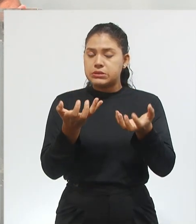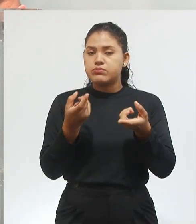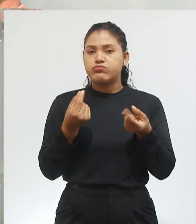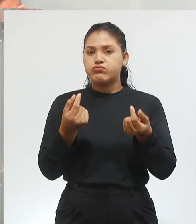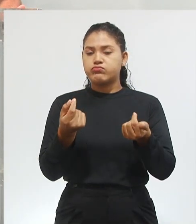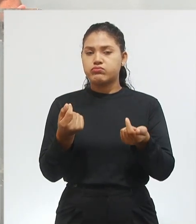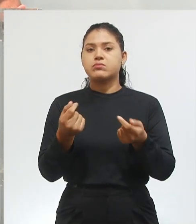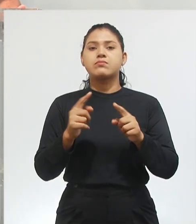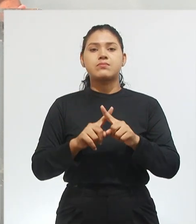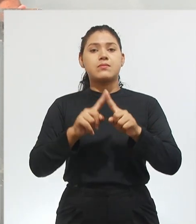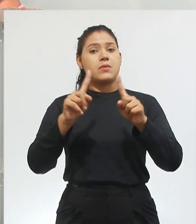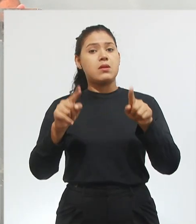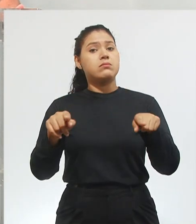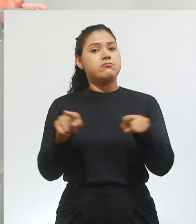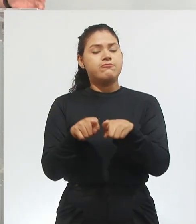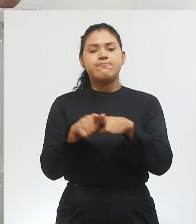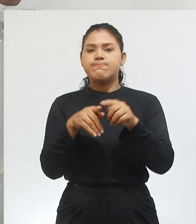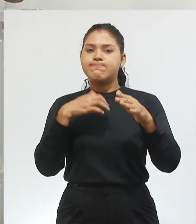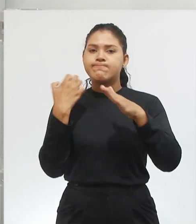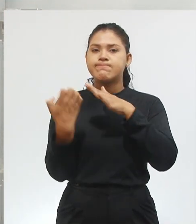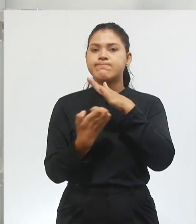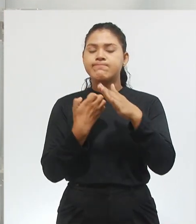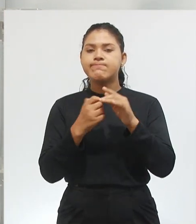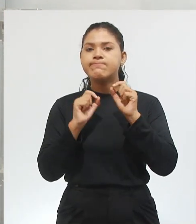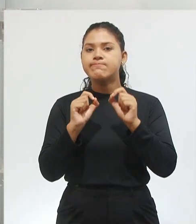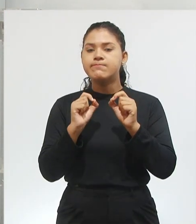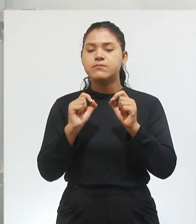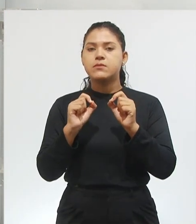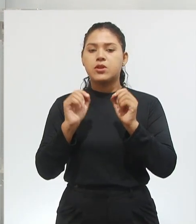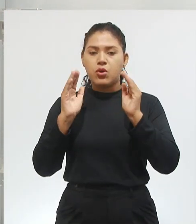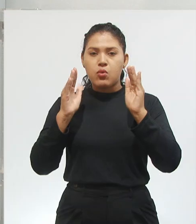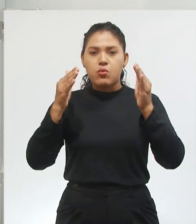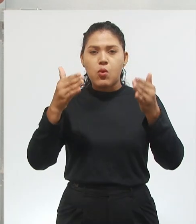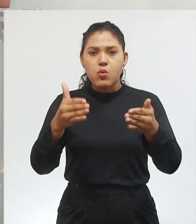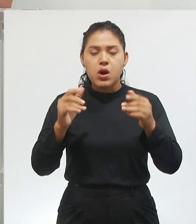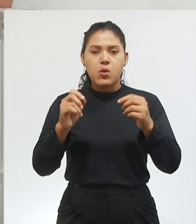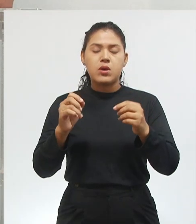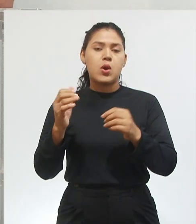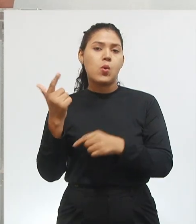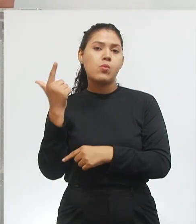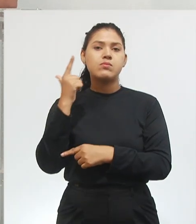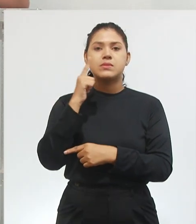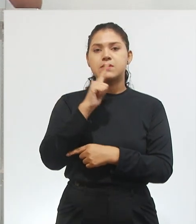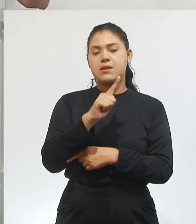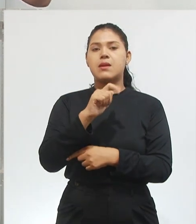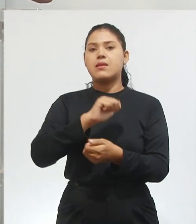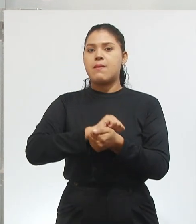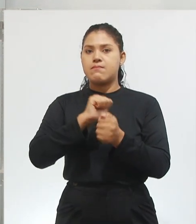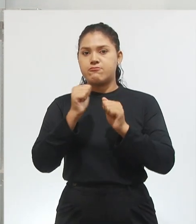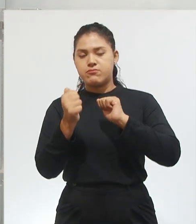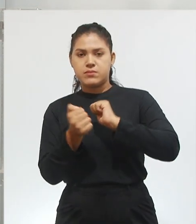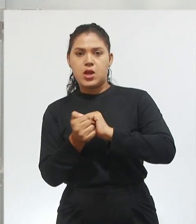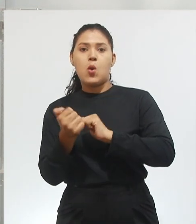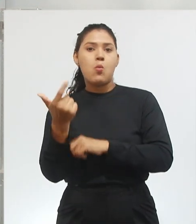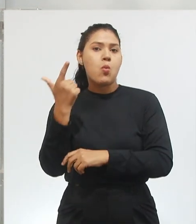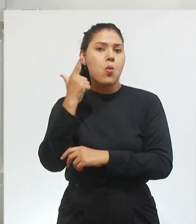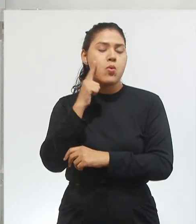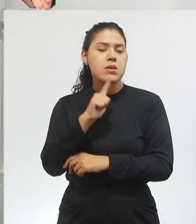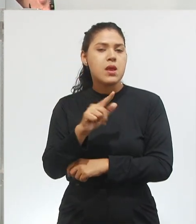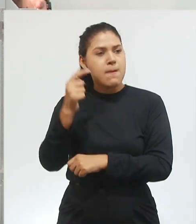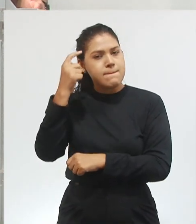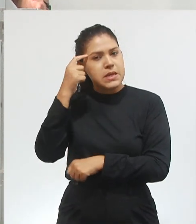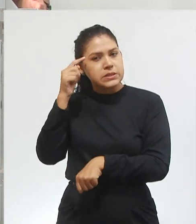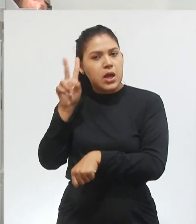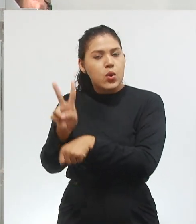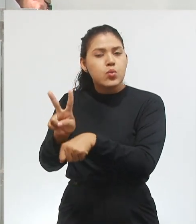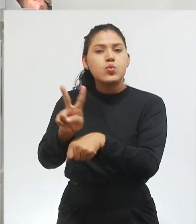cima do negócio mas uma organização Que também está disposta a e a